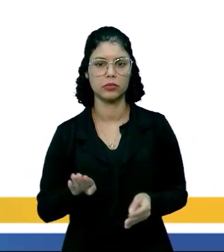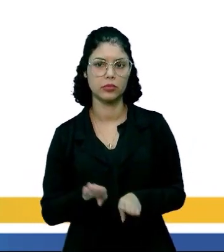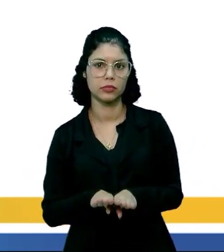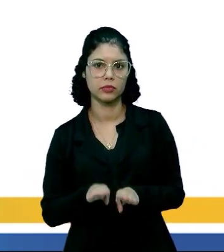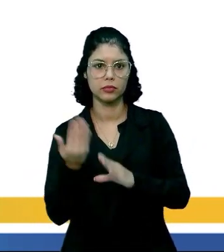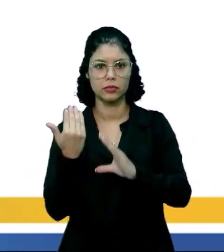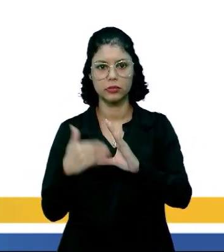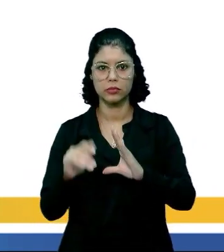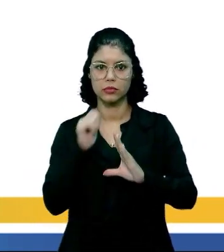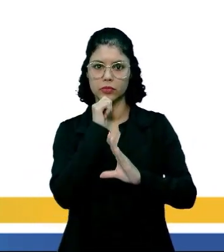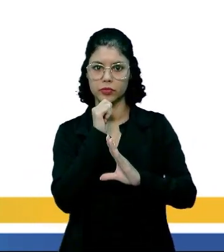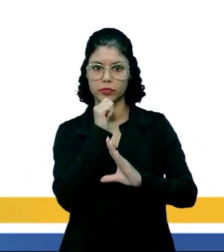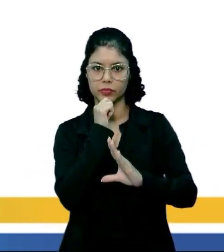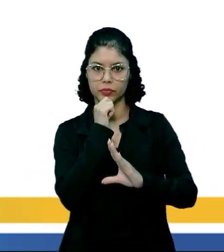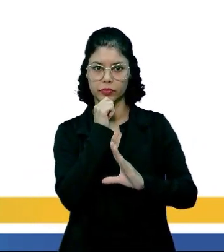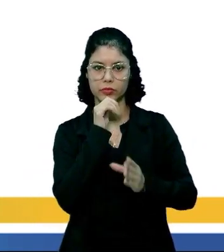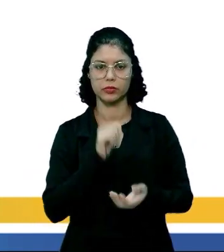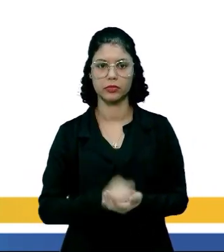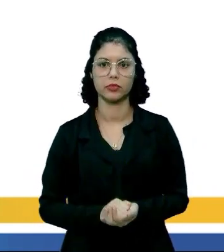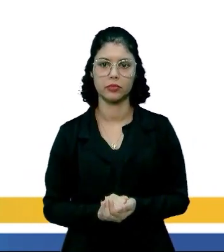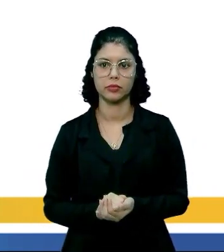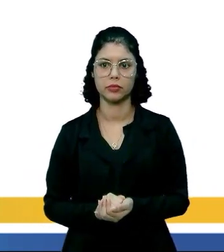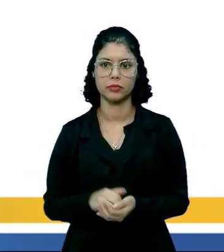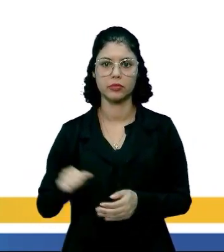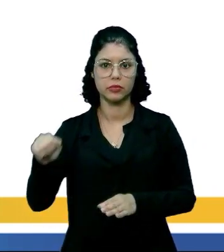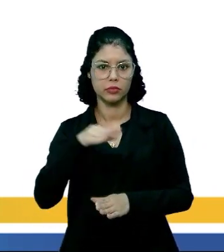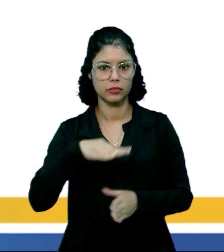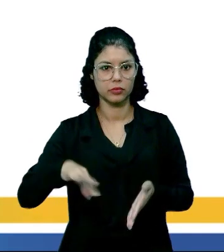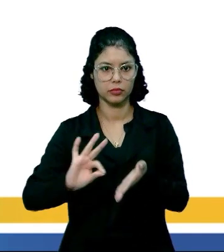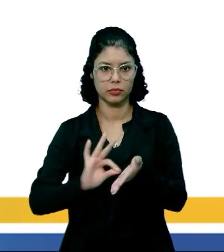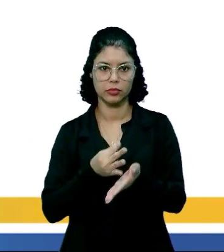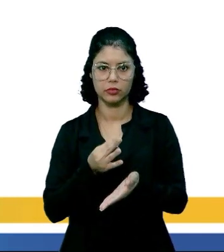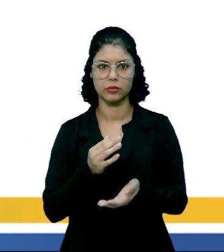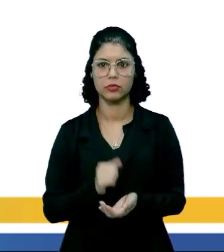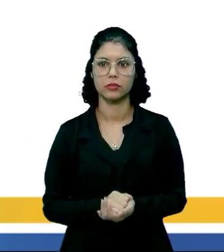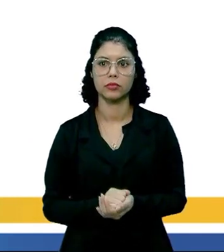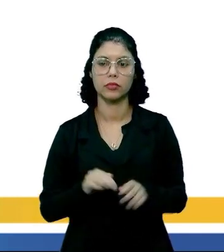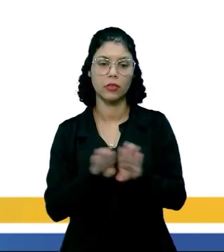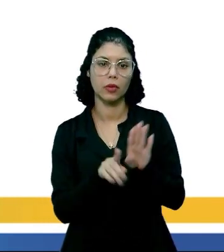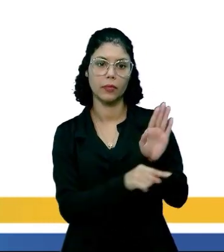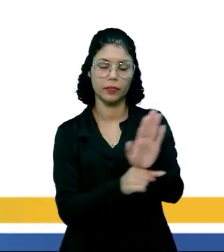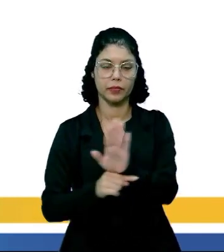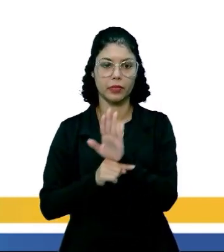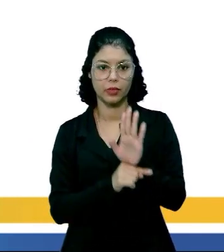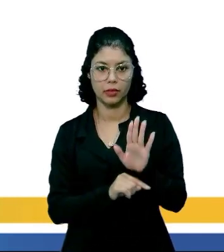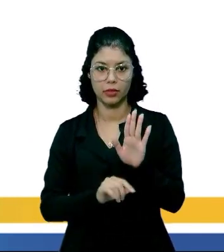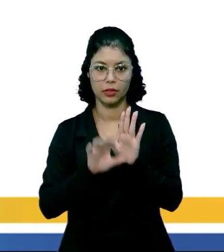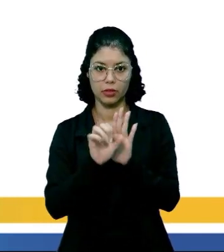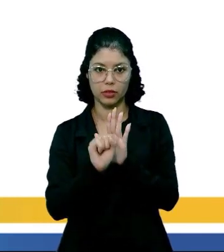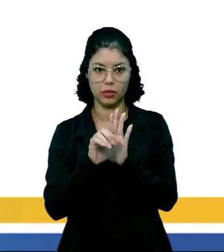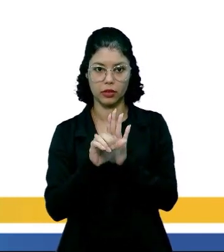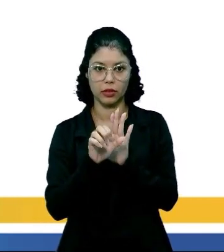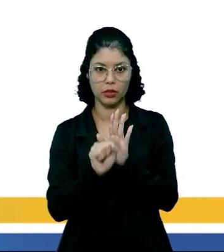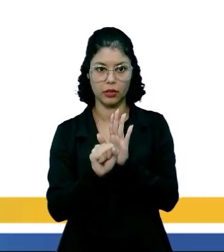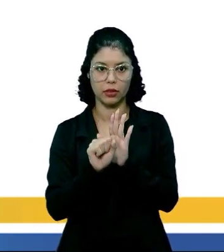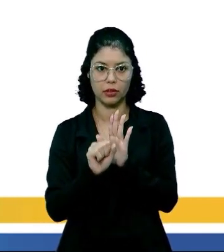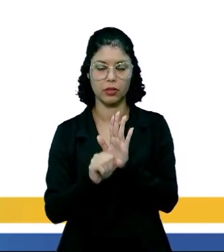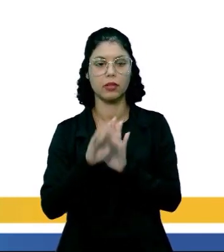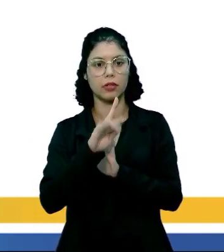em Orfeu 1, o Campos assina Ode Triunfal, onde apresenta a sua face